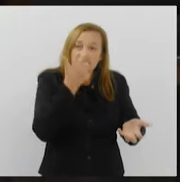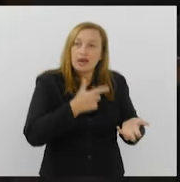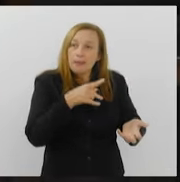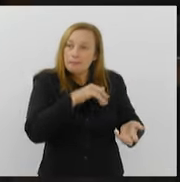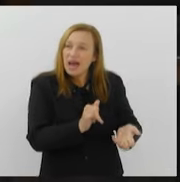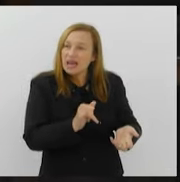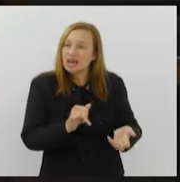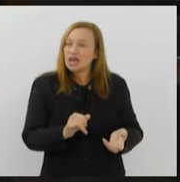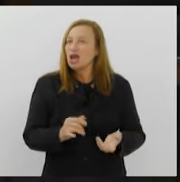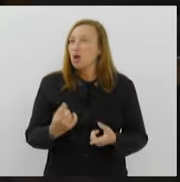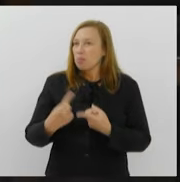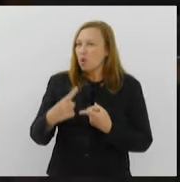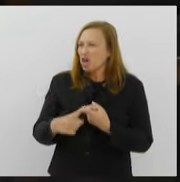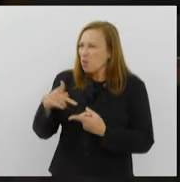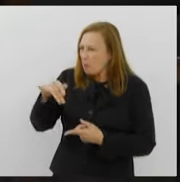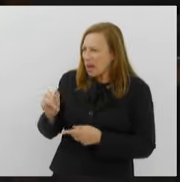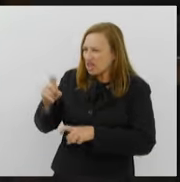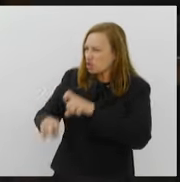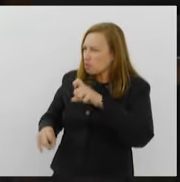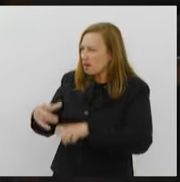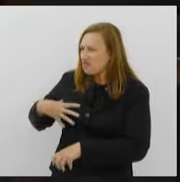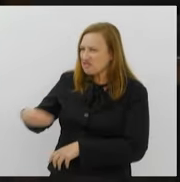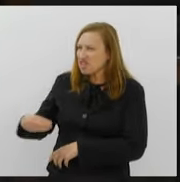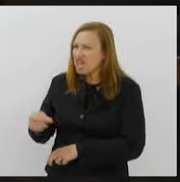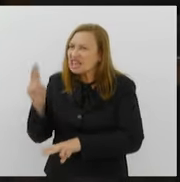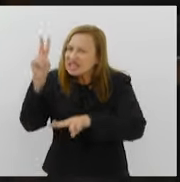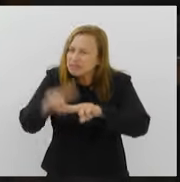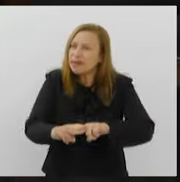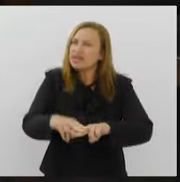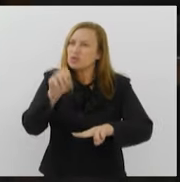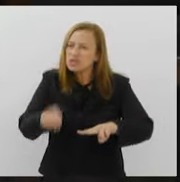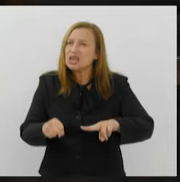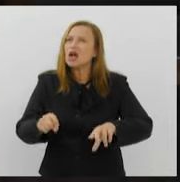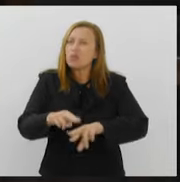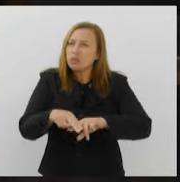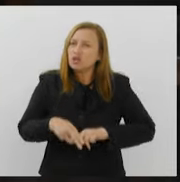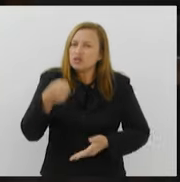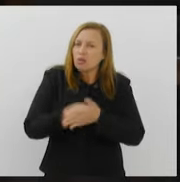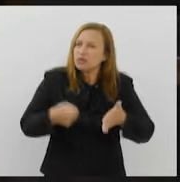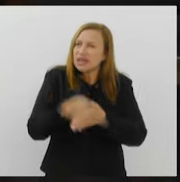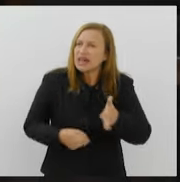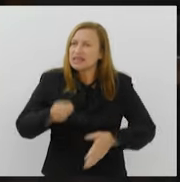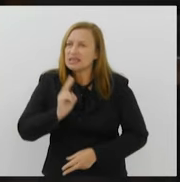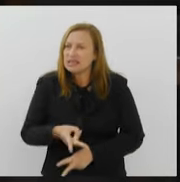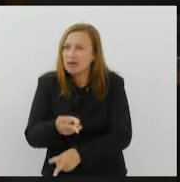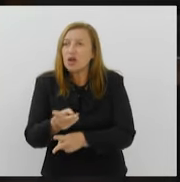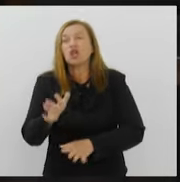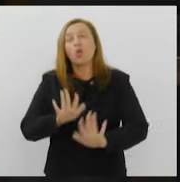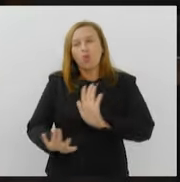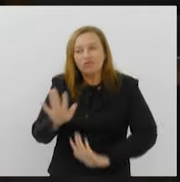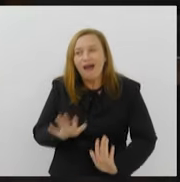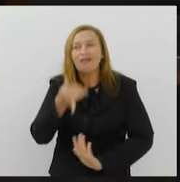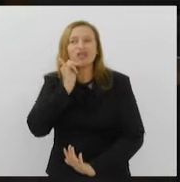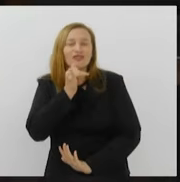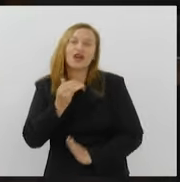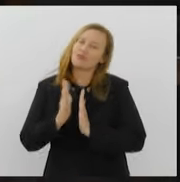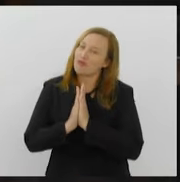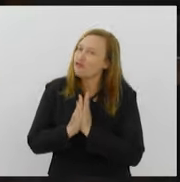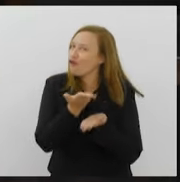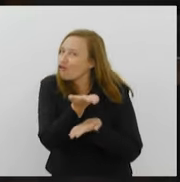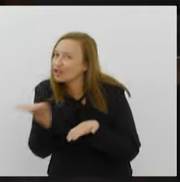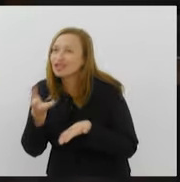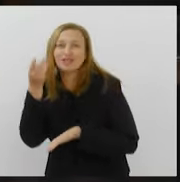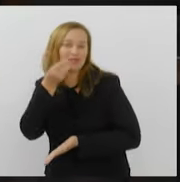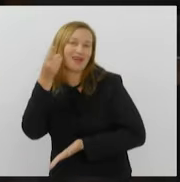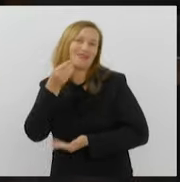Este não merece ser, merece apodrecer na cadeia. E é por isso que nós vamos lutar sempre. Então, Então, cuidado com a narrativa, por favor, senhores e senhoras